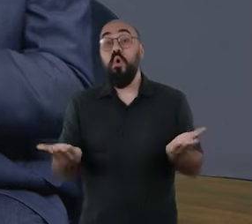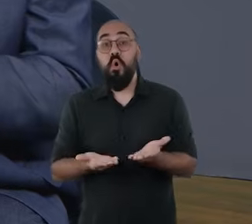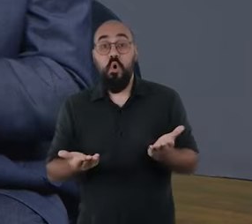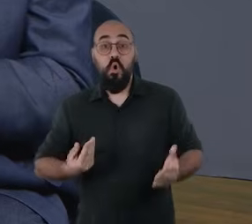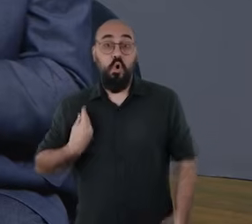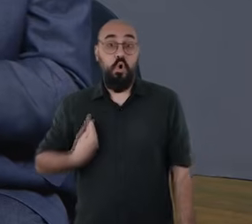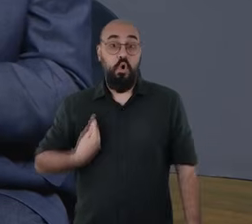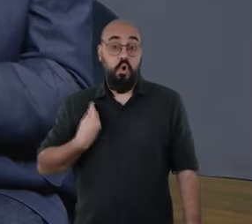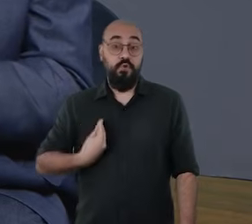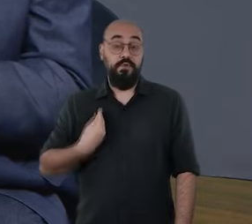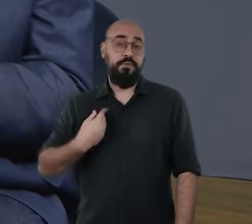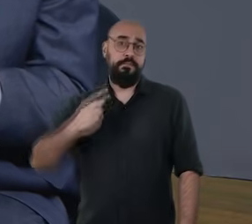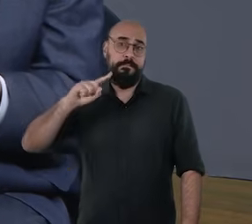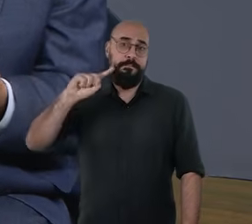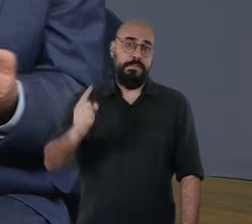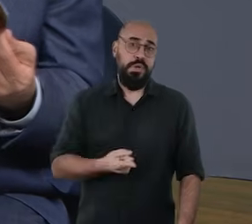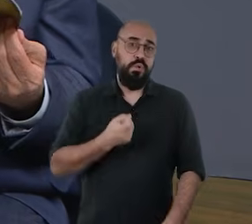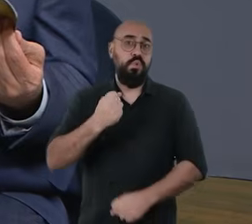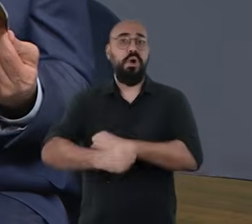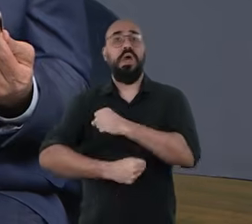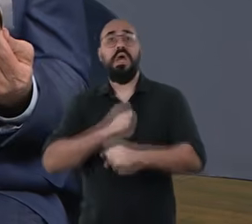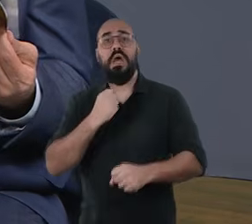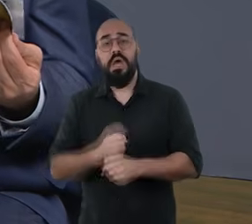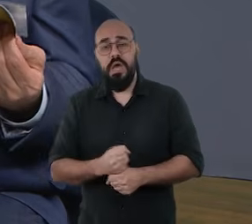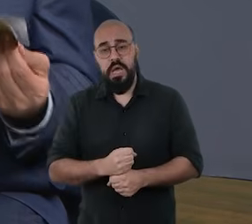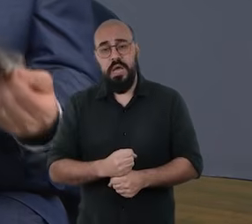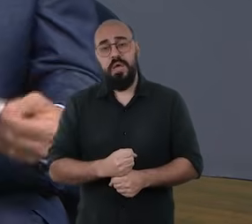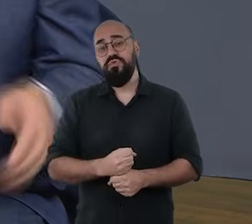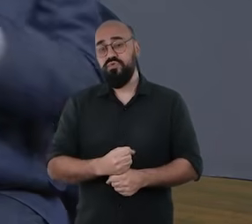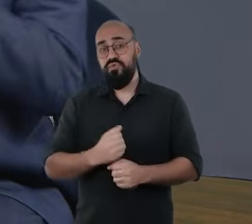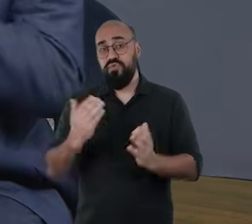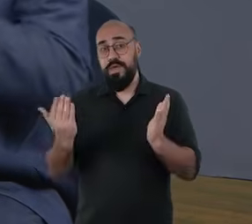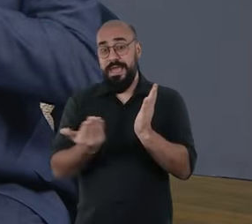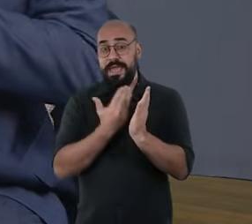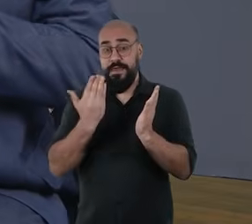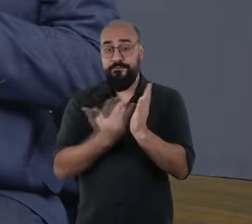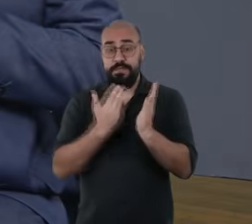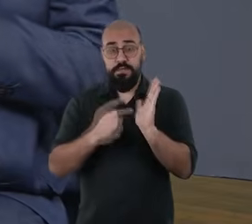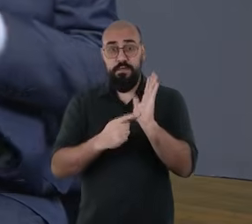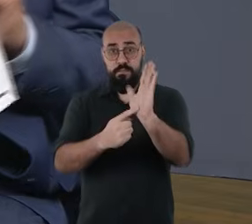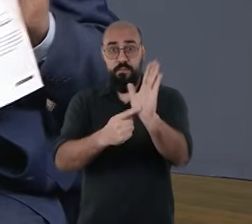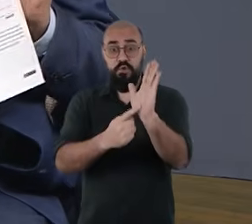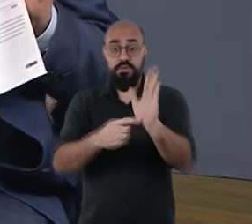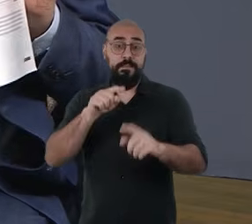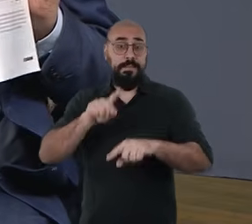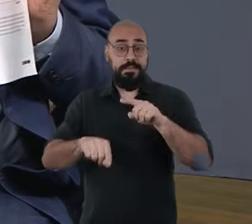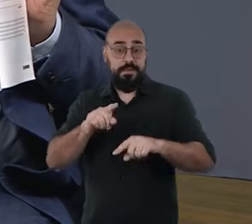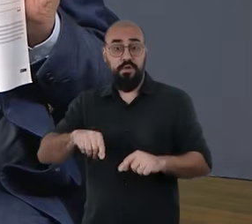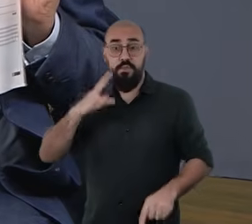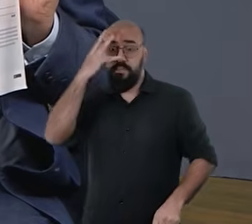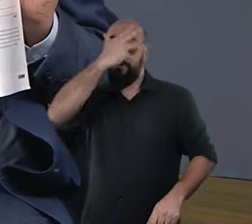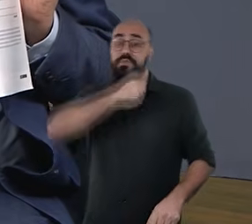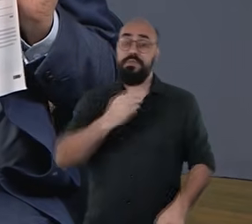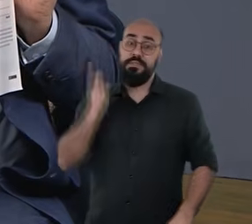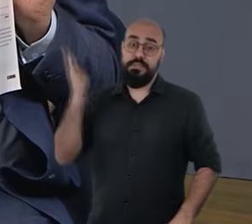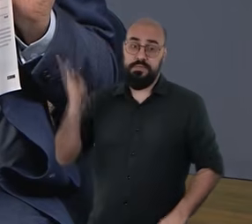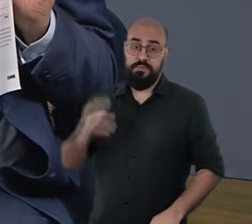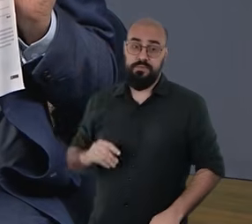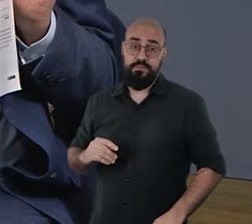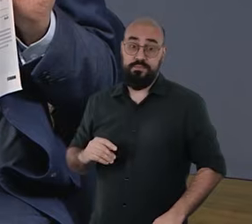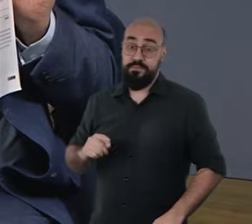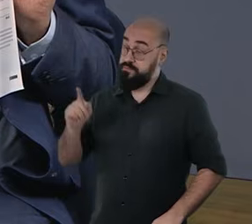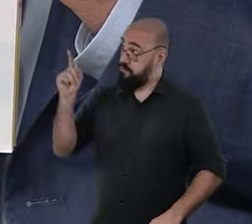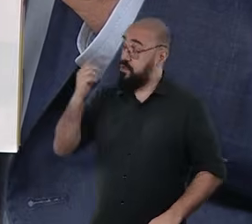de hoje, que tem a ver com o milênio, os 1000 anos. Olha só, vou abrir a revista aqui para você ver, com um material bem bonito.